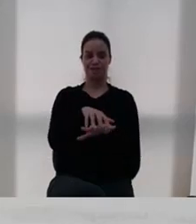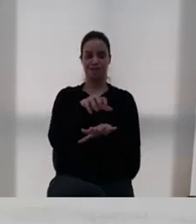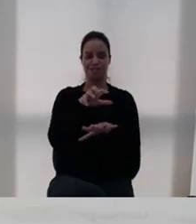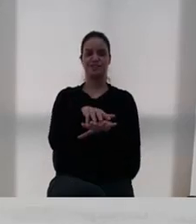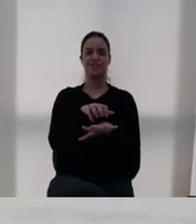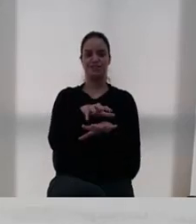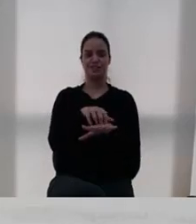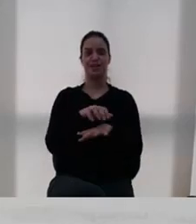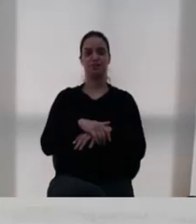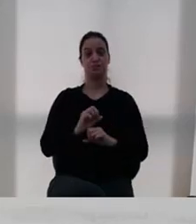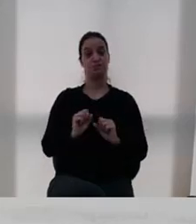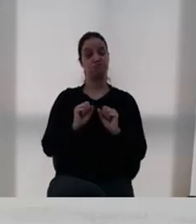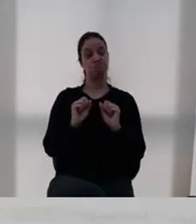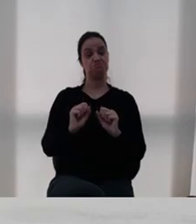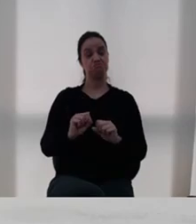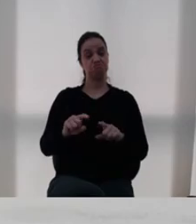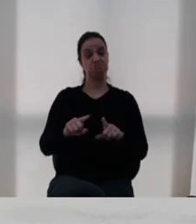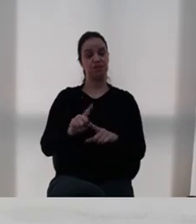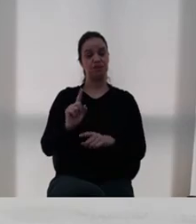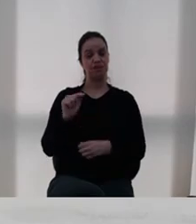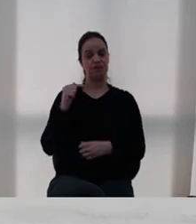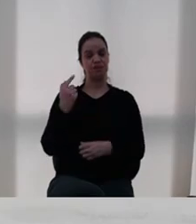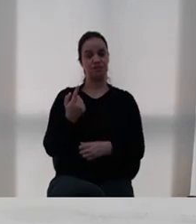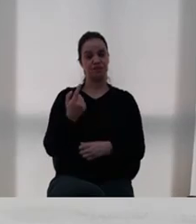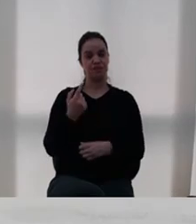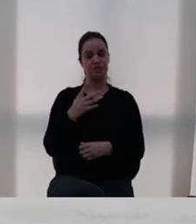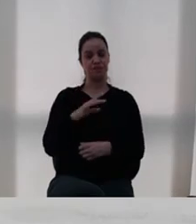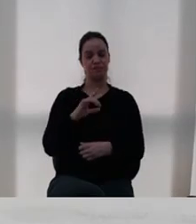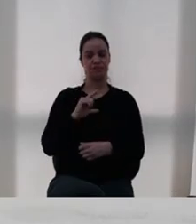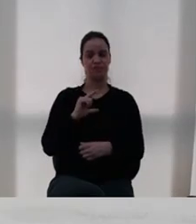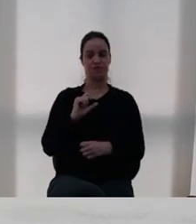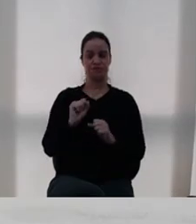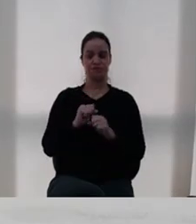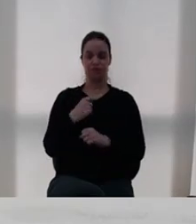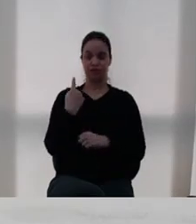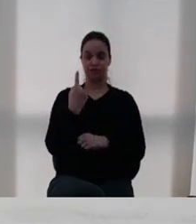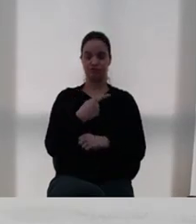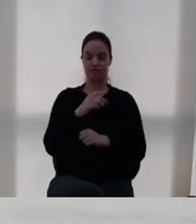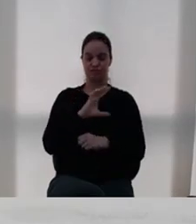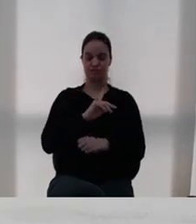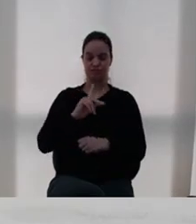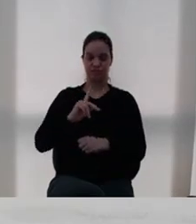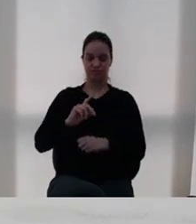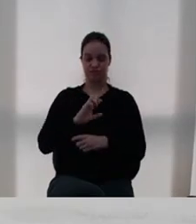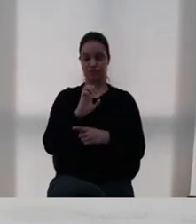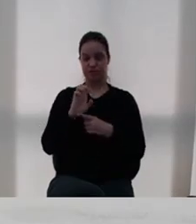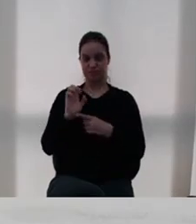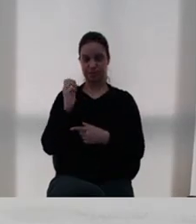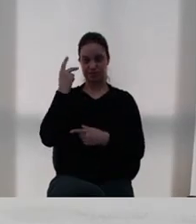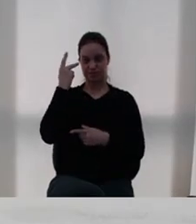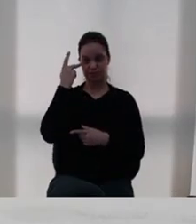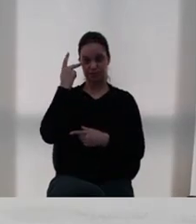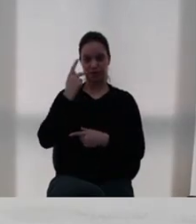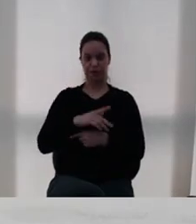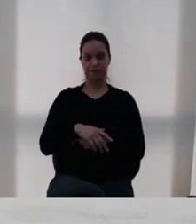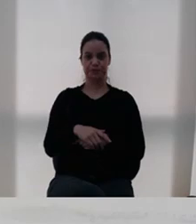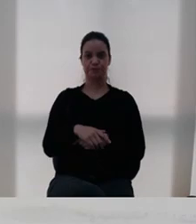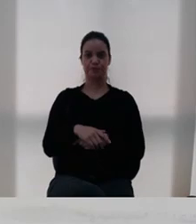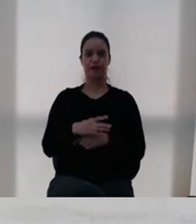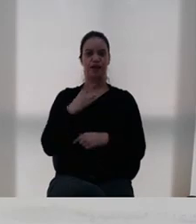atuação extrajudicial que pode ser posteriormente escalado e exponencializado para toda a Defensoria Pública do Estado de São Paulo. Fiz aqui